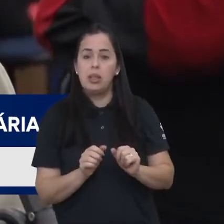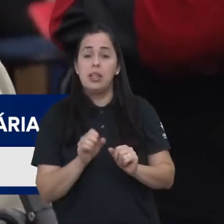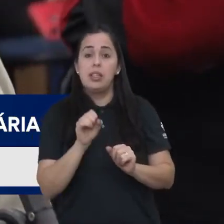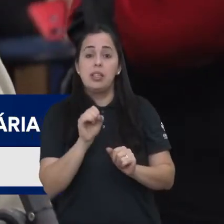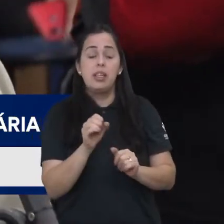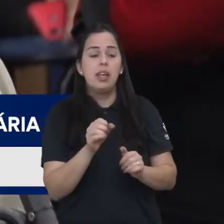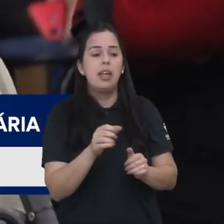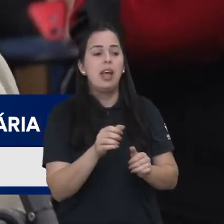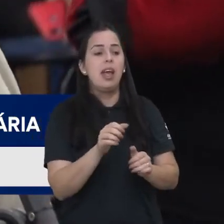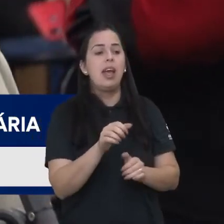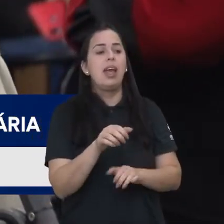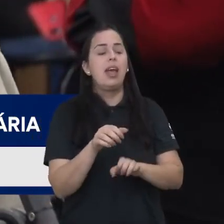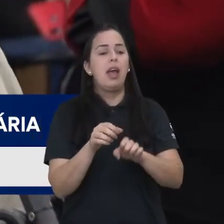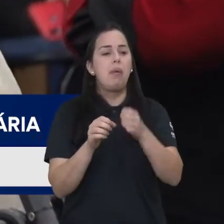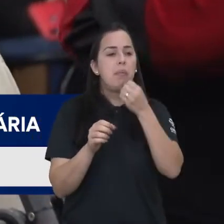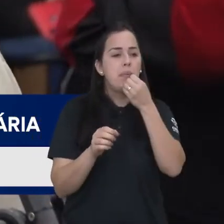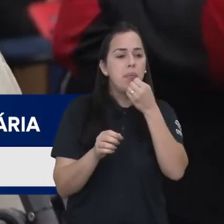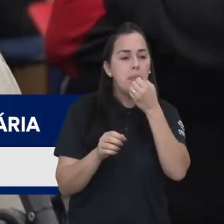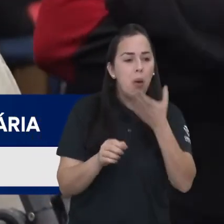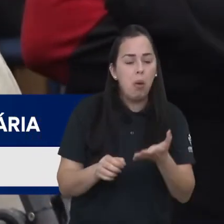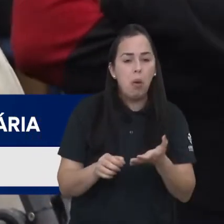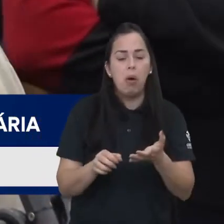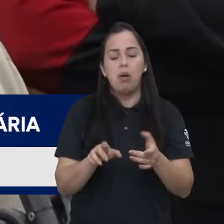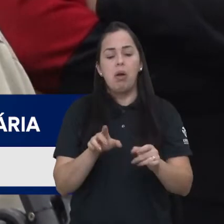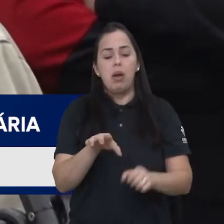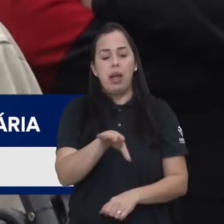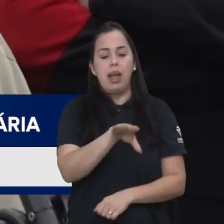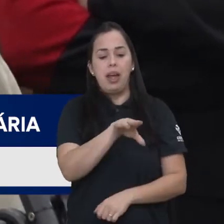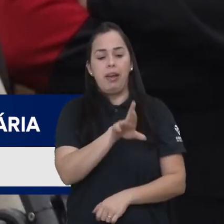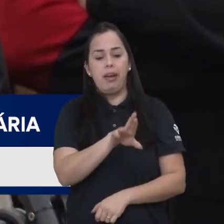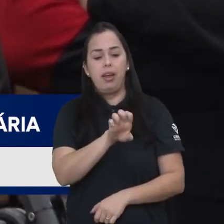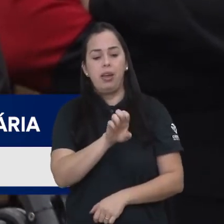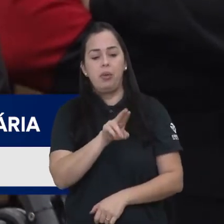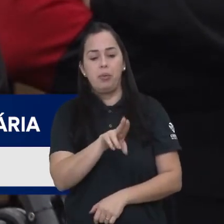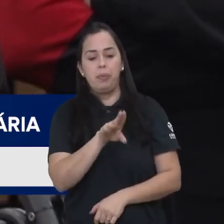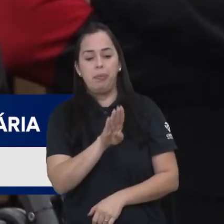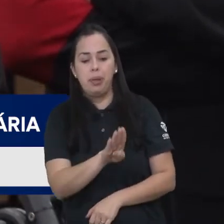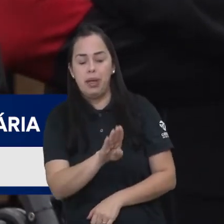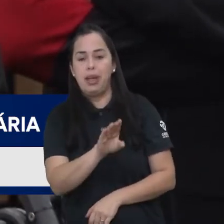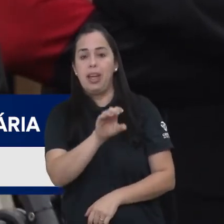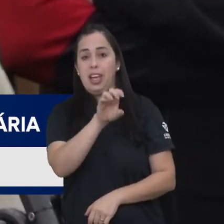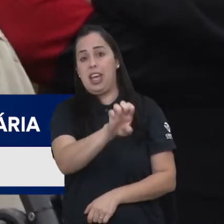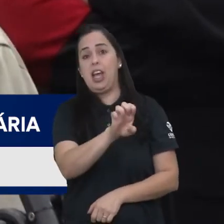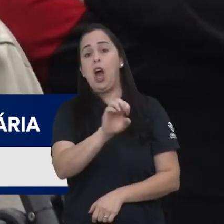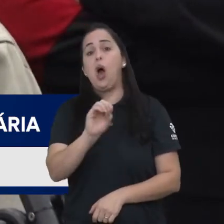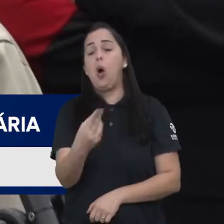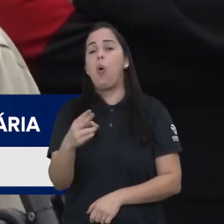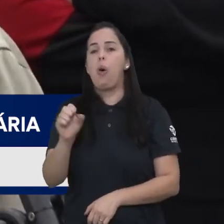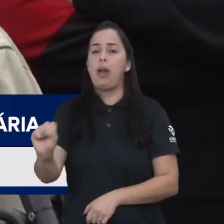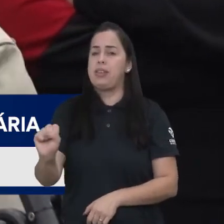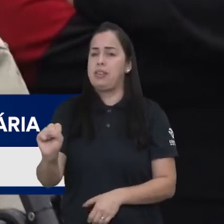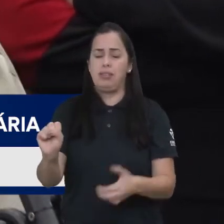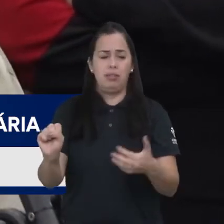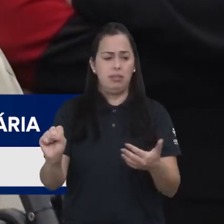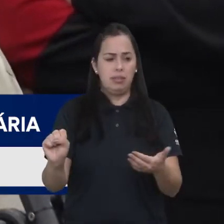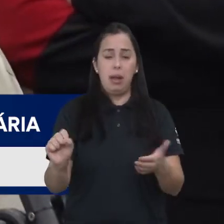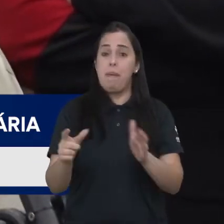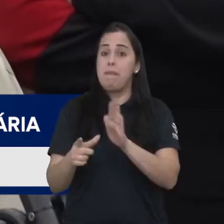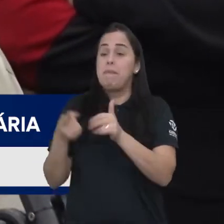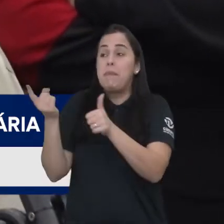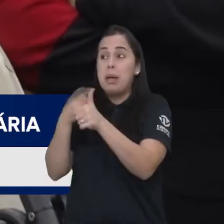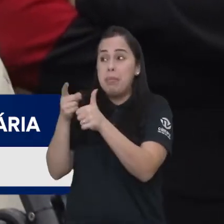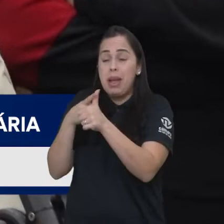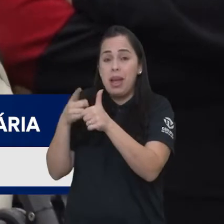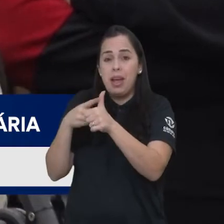é classificação E ou S. primeiro ponto. Então, deveria primeiro se fazer um